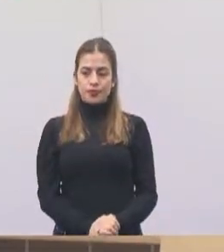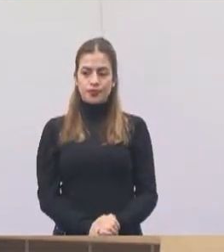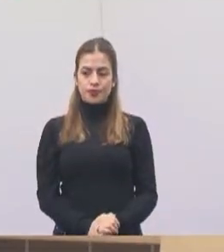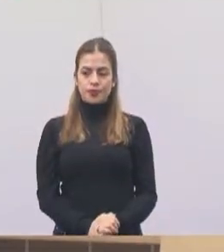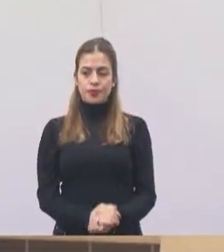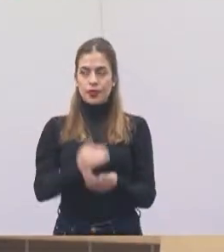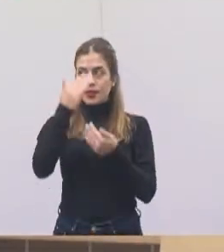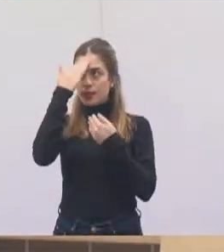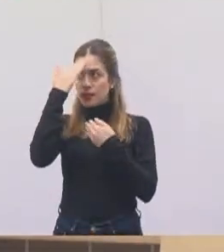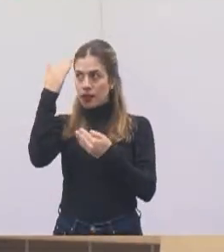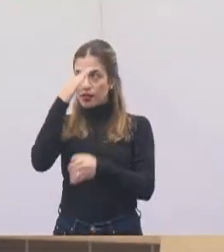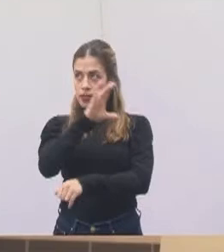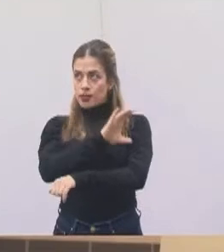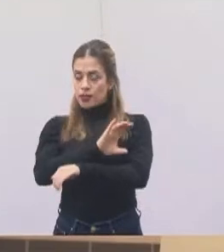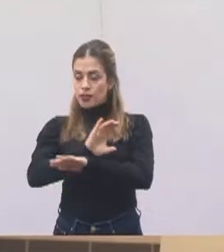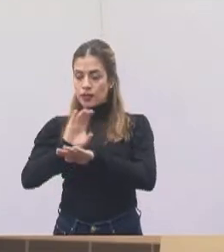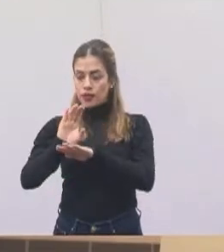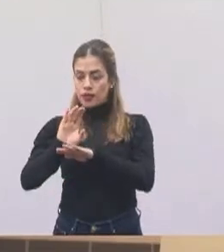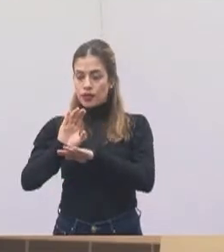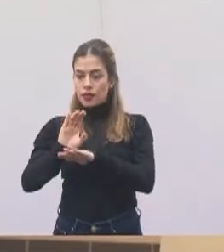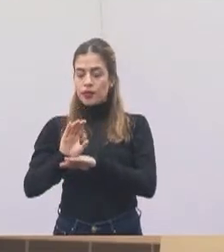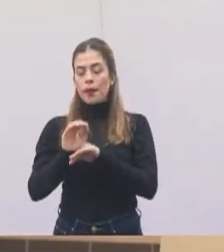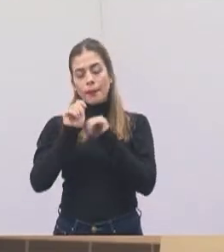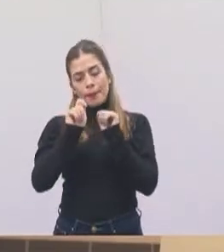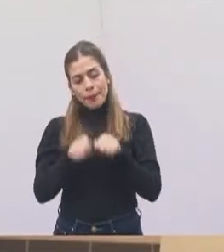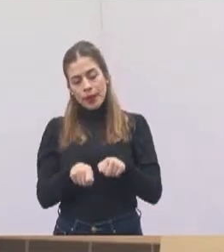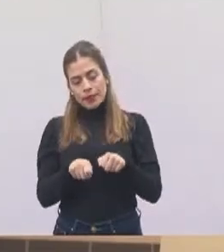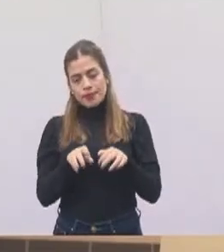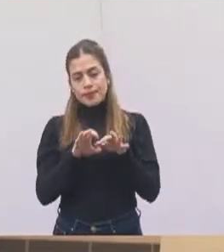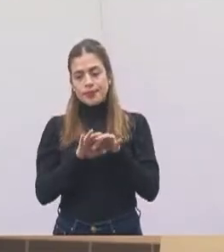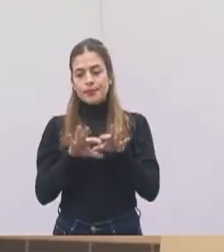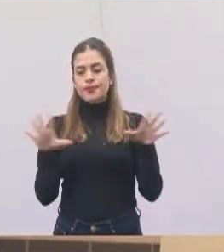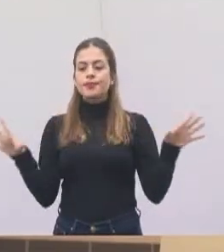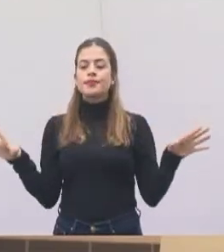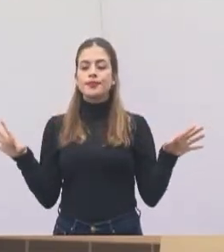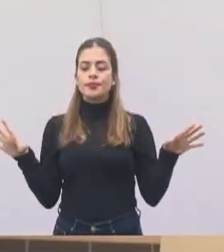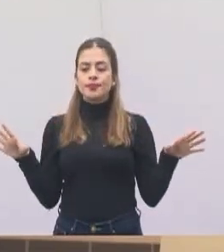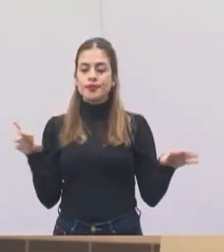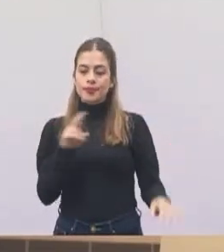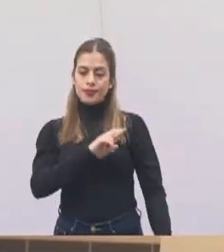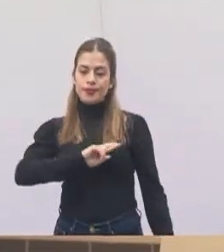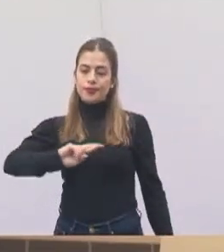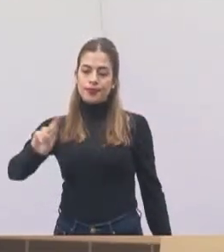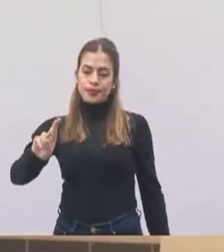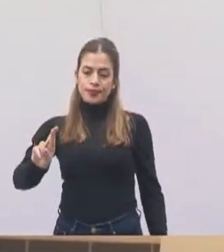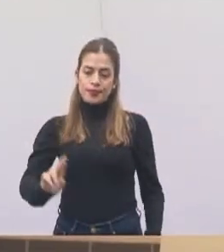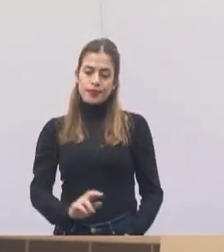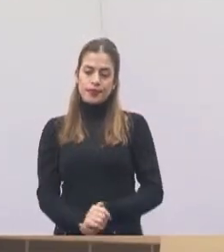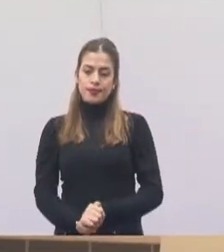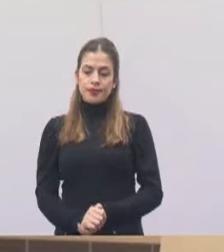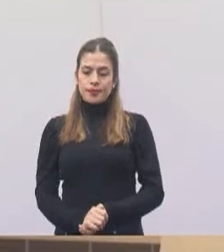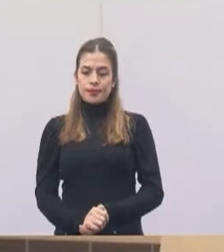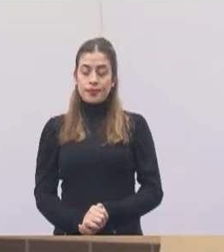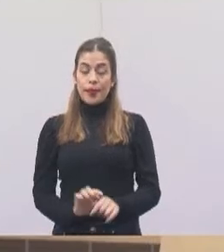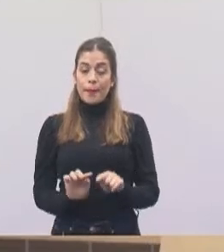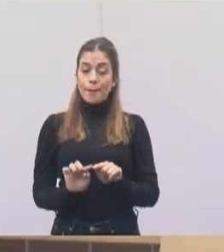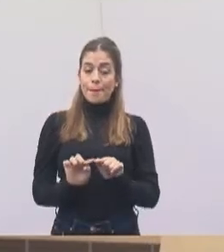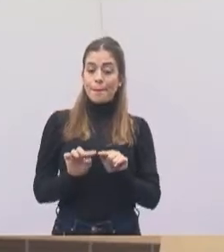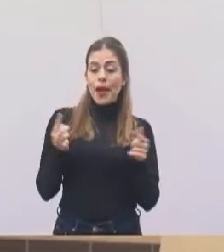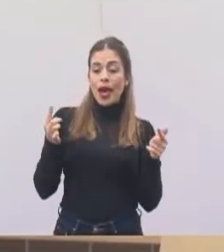agradecer a nossa Constituição que permite essa liberdade religiosa.